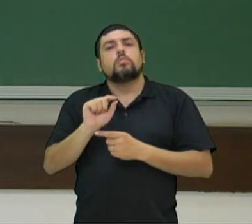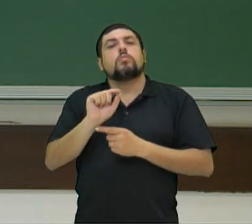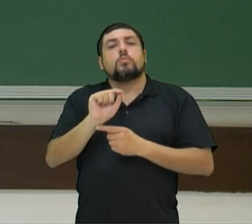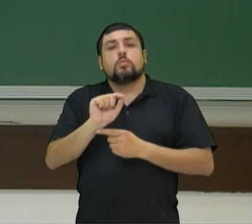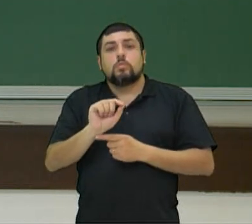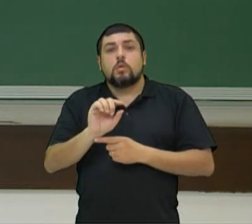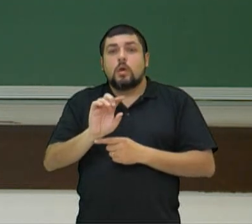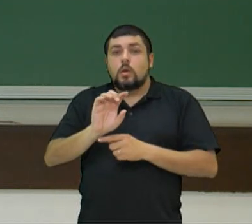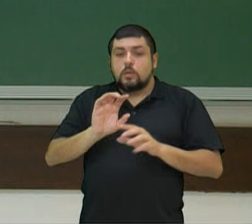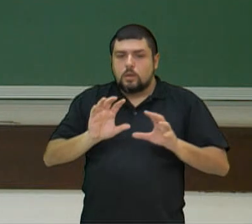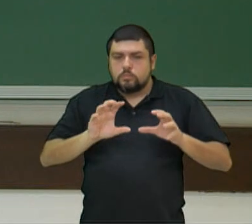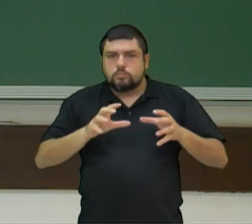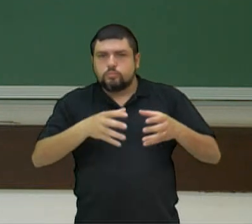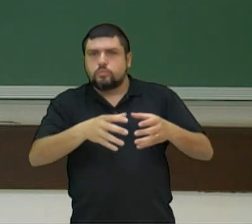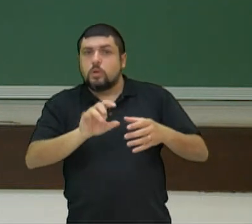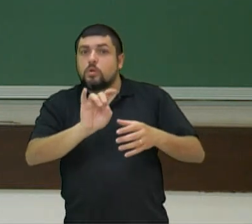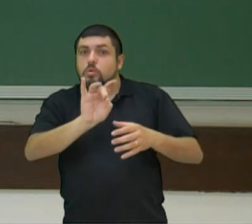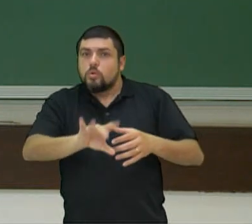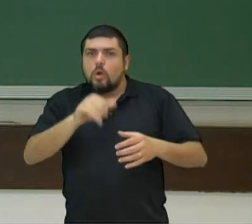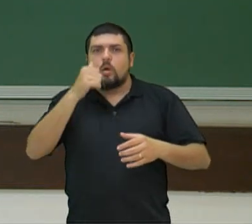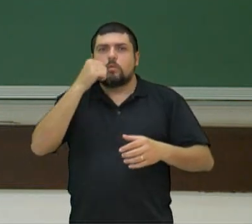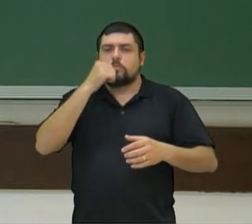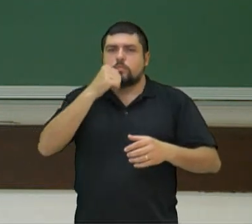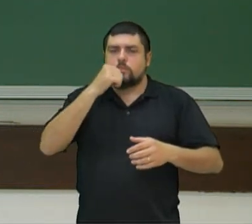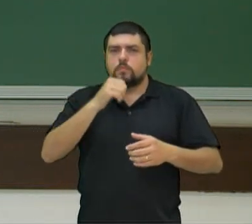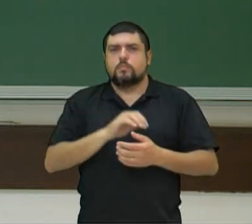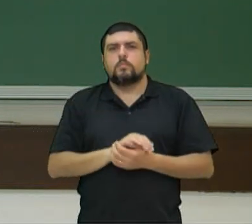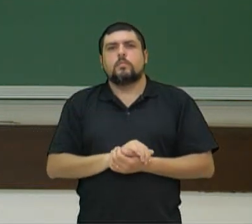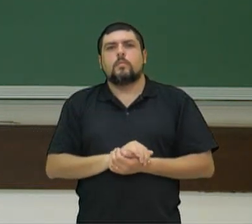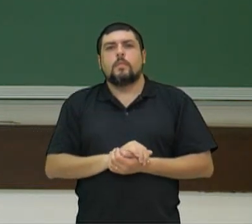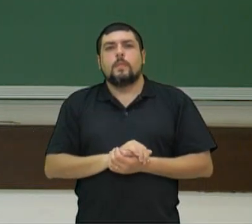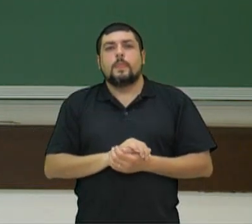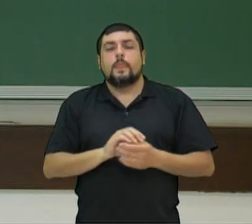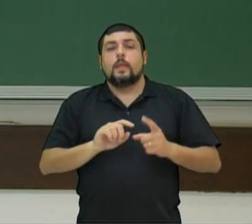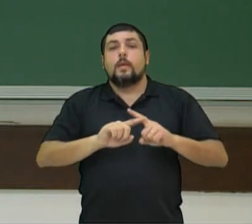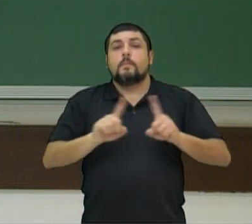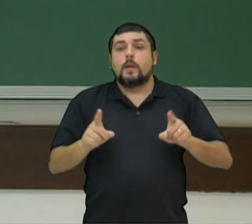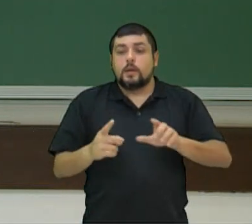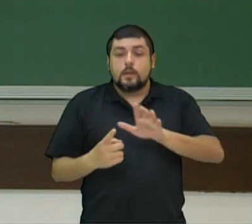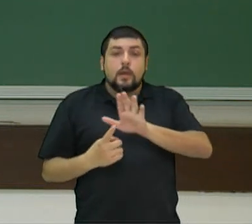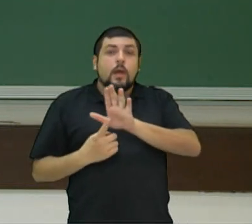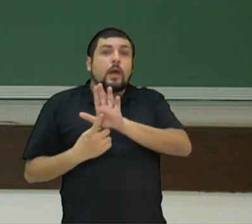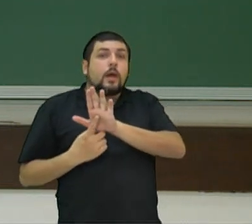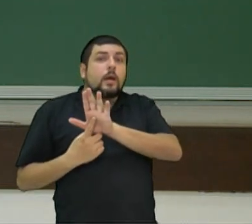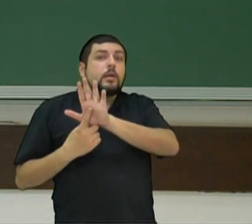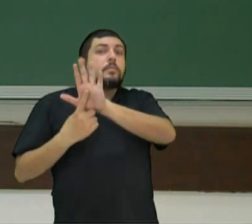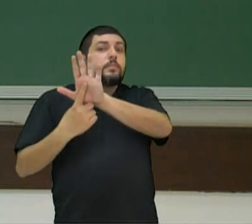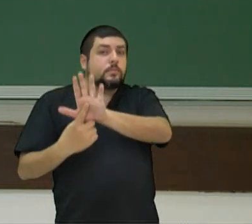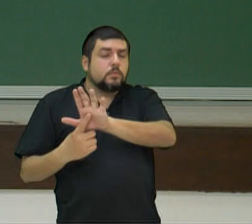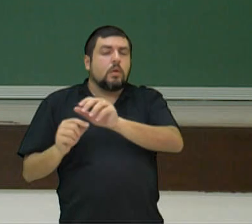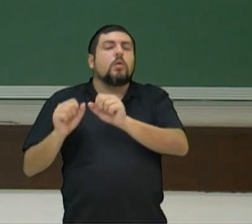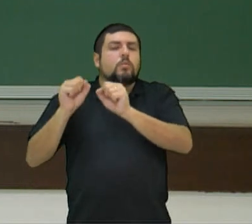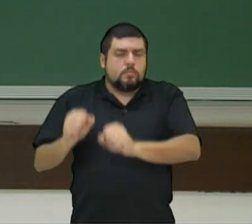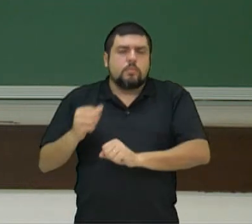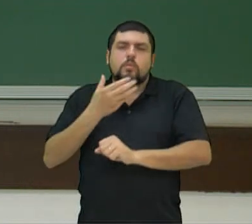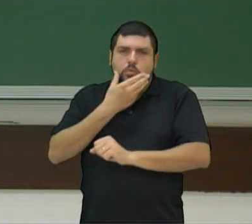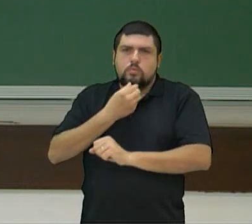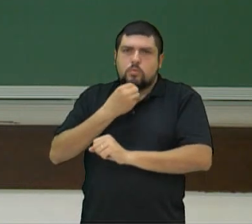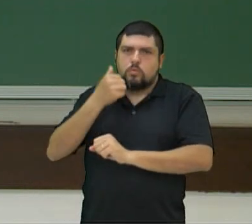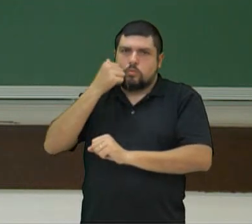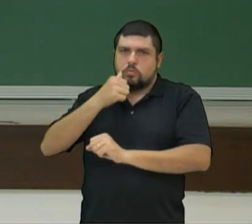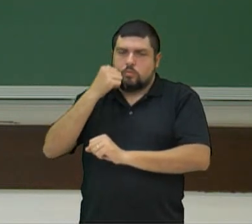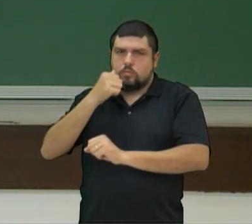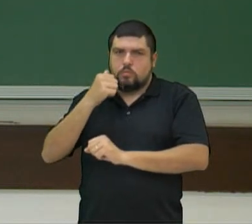só feminina. Mas uma apresentação pode incluir homens normalmente, tá?